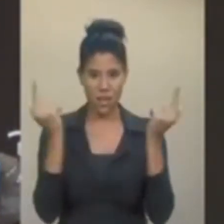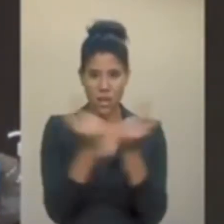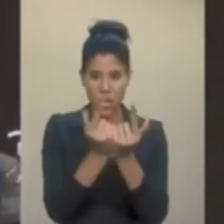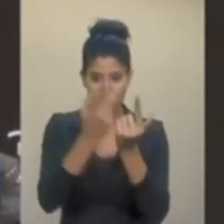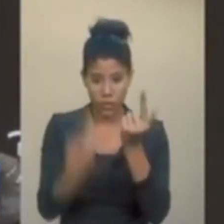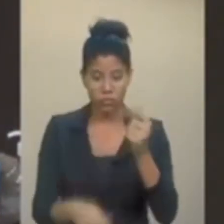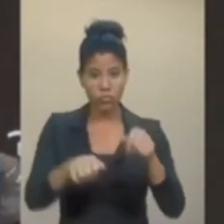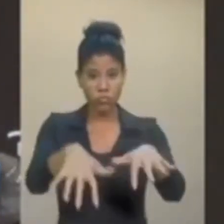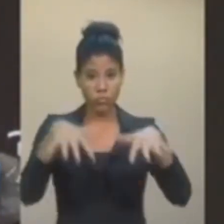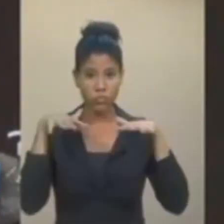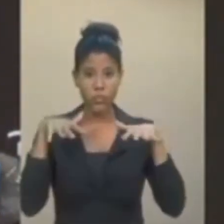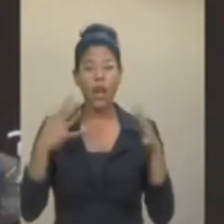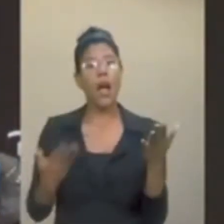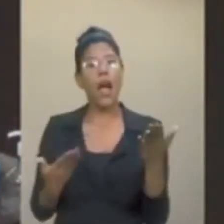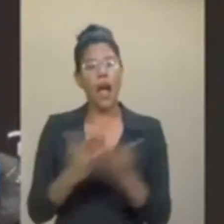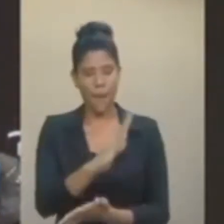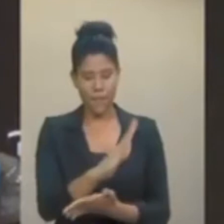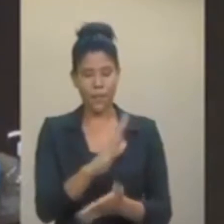plenário, aprovou